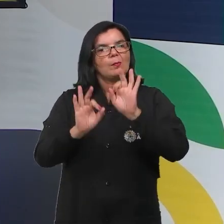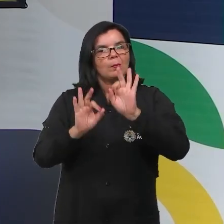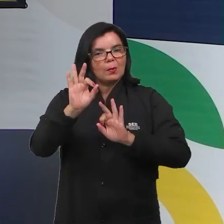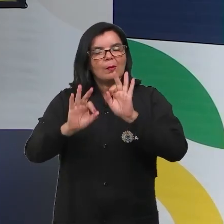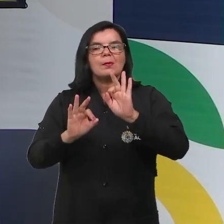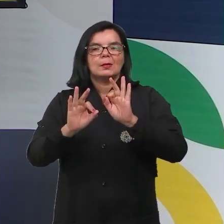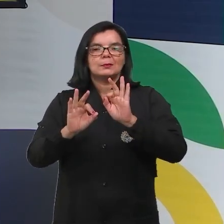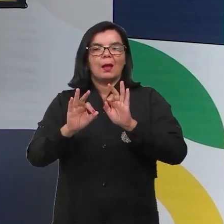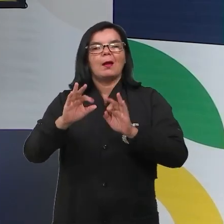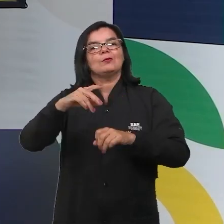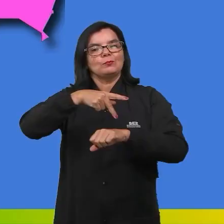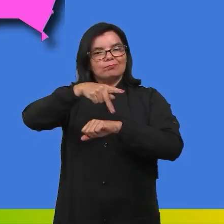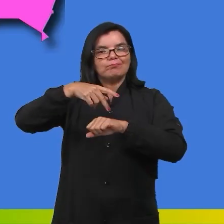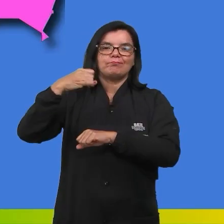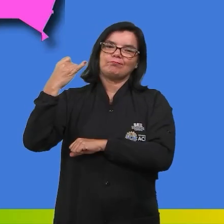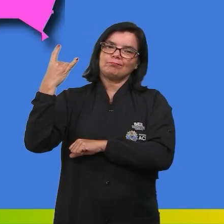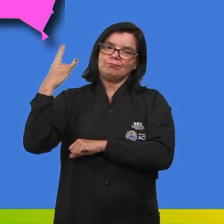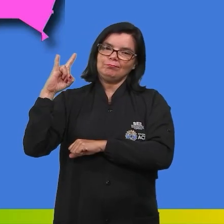território boliviano.